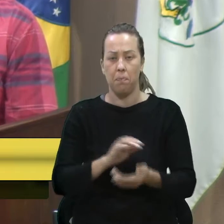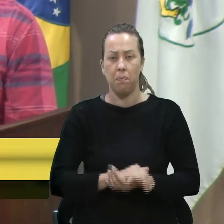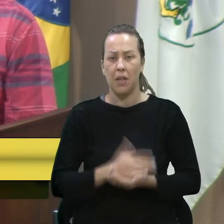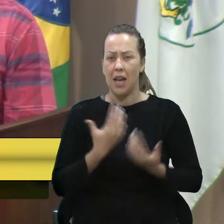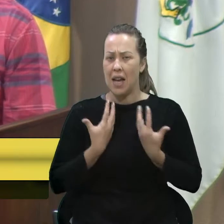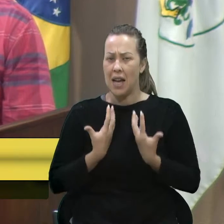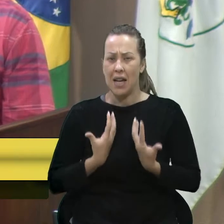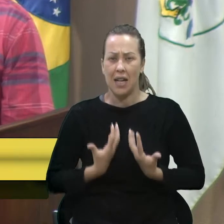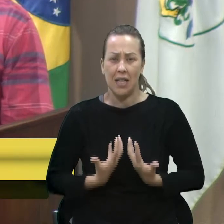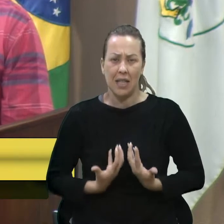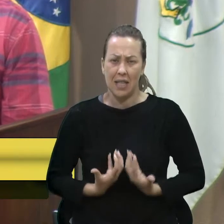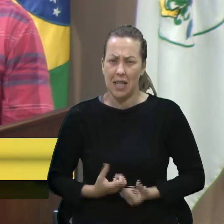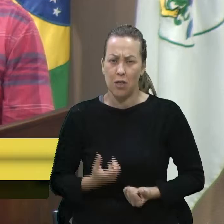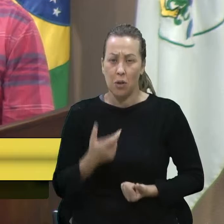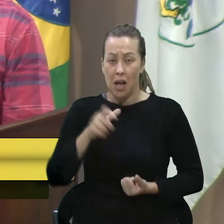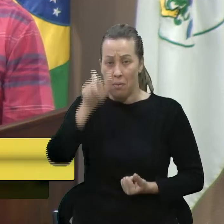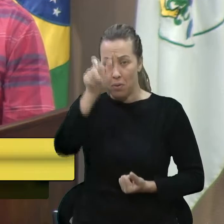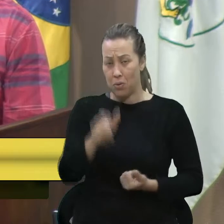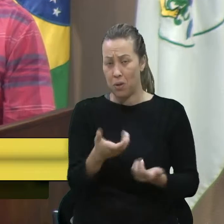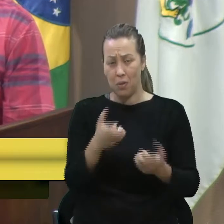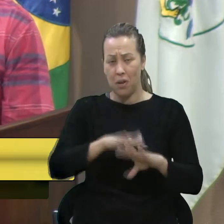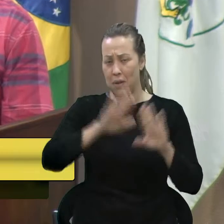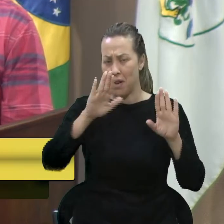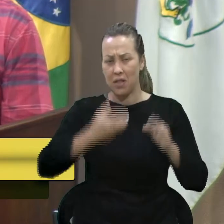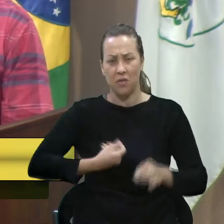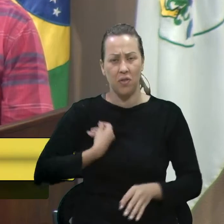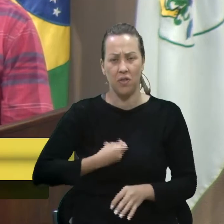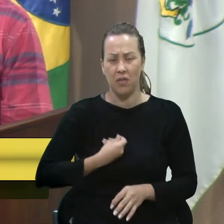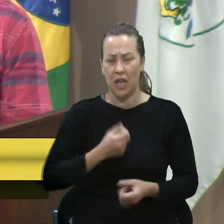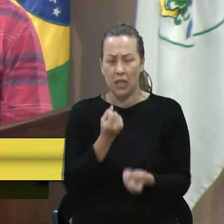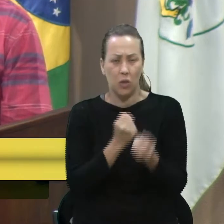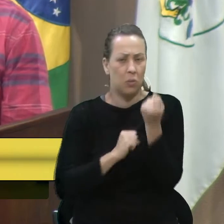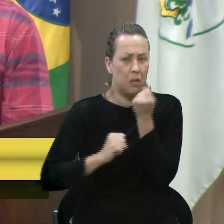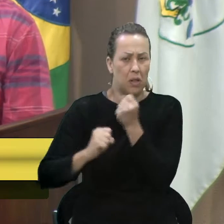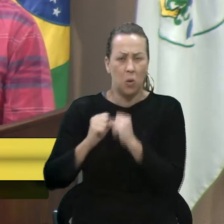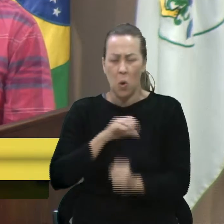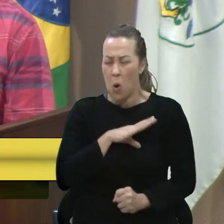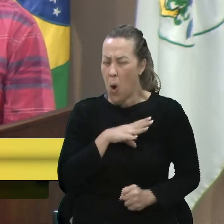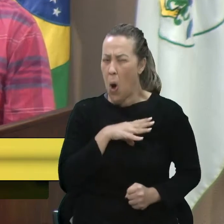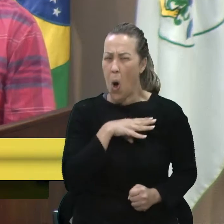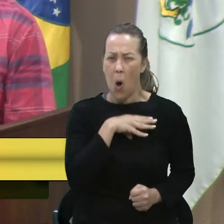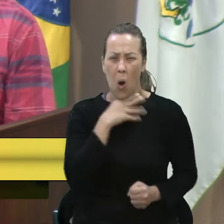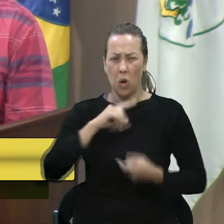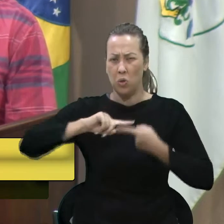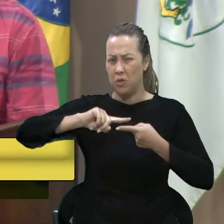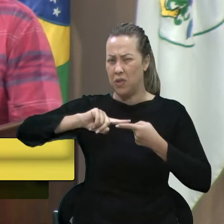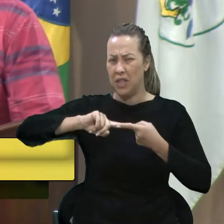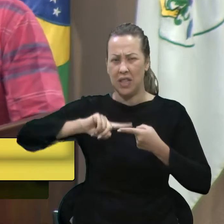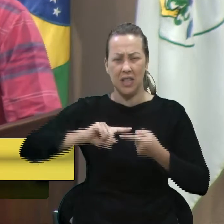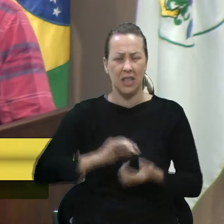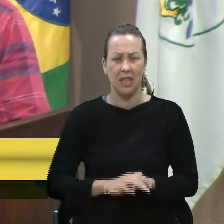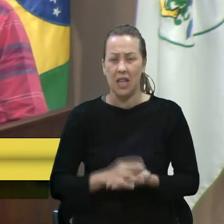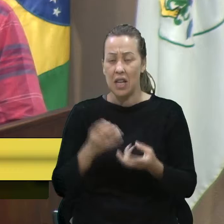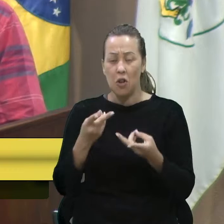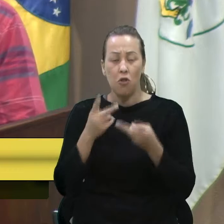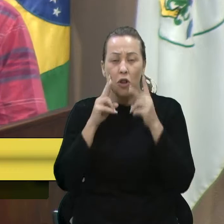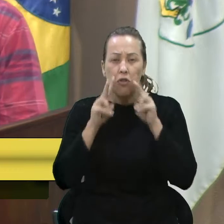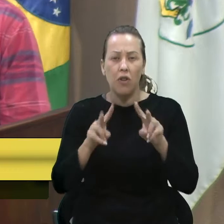Cansaço de continuar vivendo, desespero, ódio, vingança, não vê mais saída.